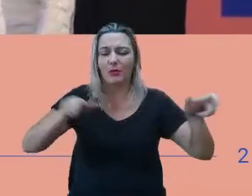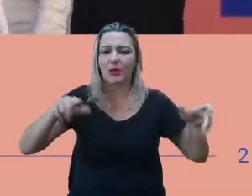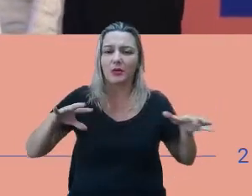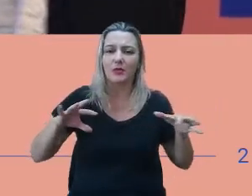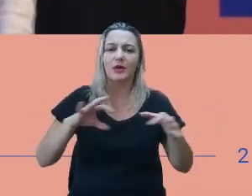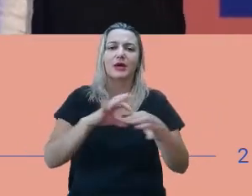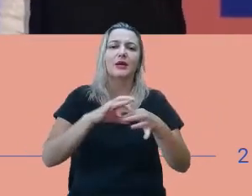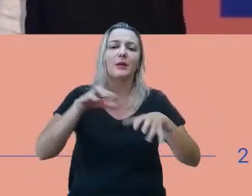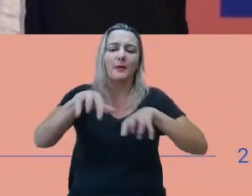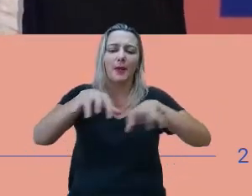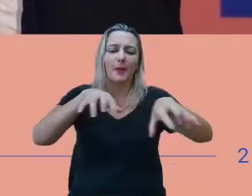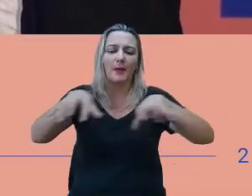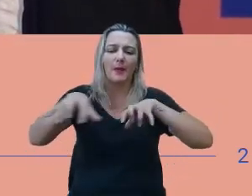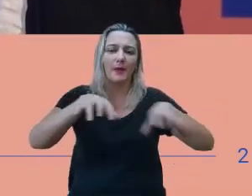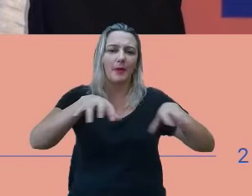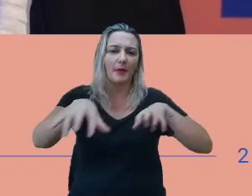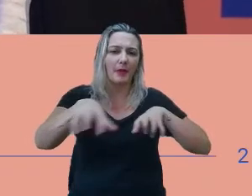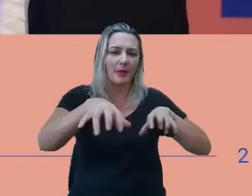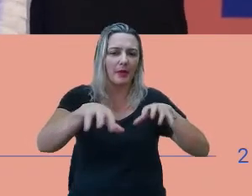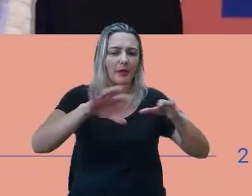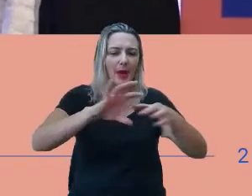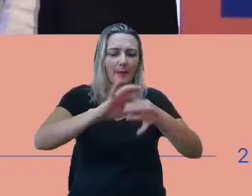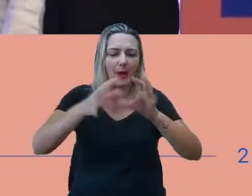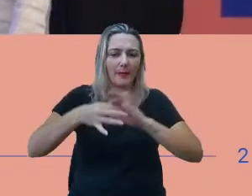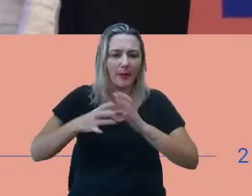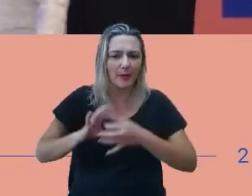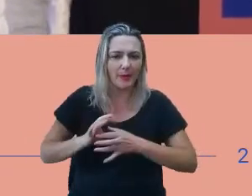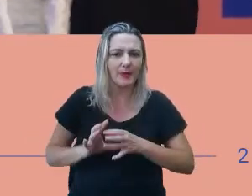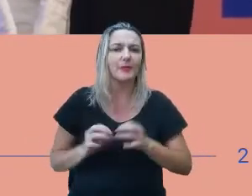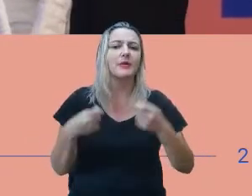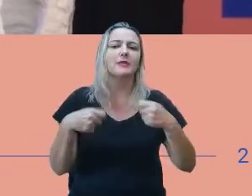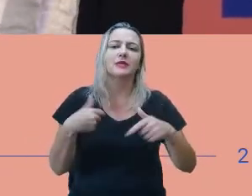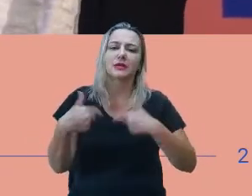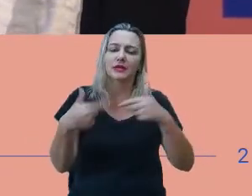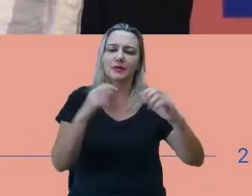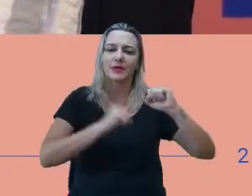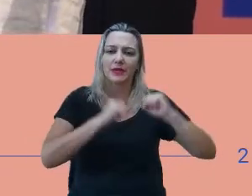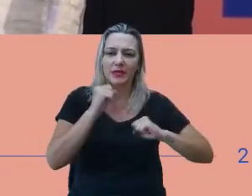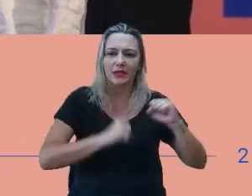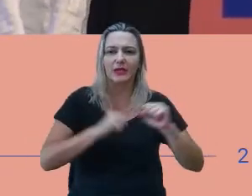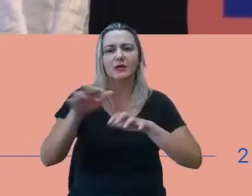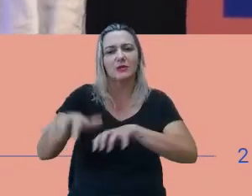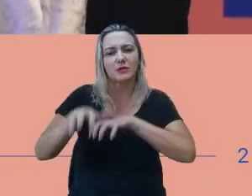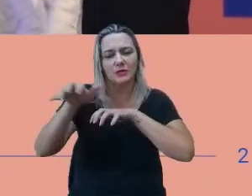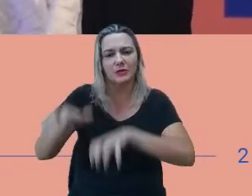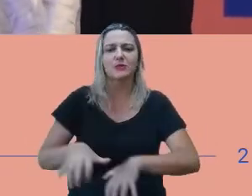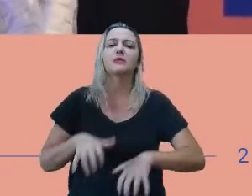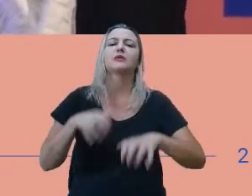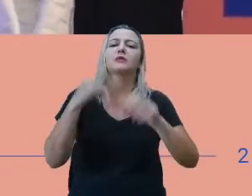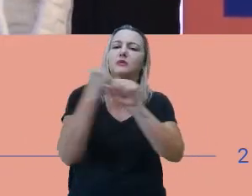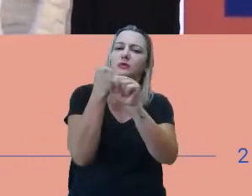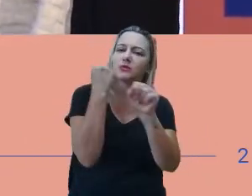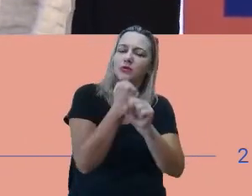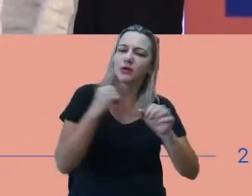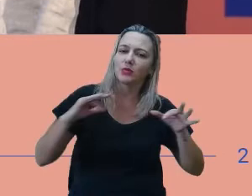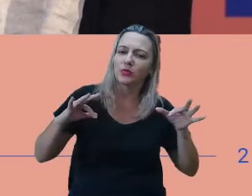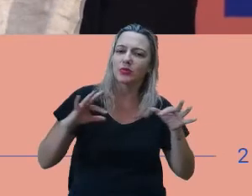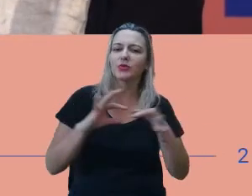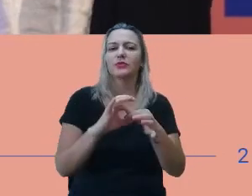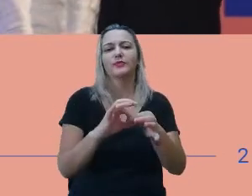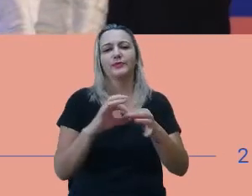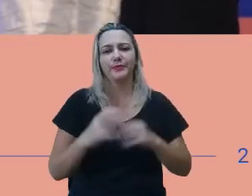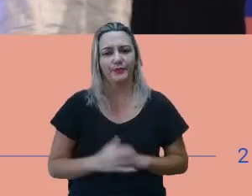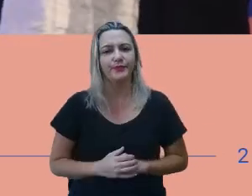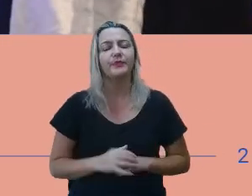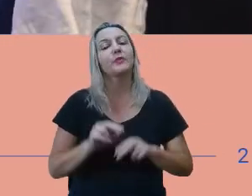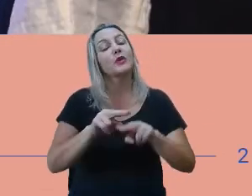setores produtivos Então a gente tem que trabalhar indústria ou agora construção civil tudo junto por isso que